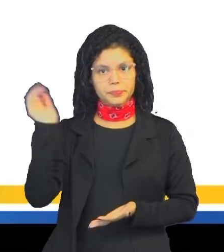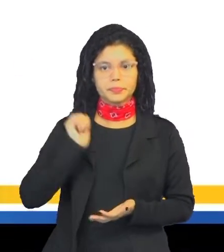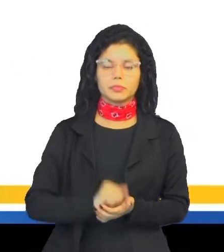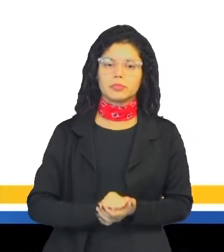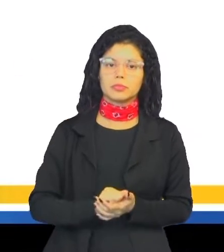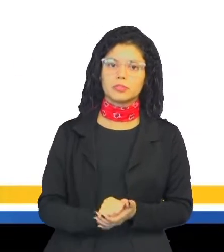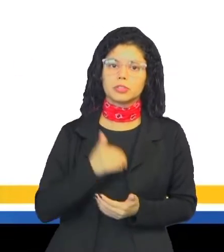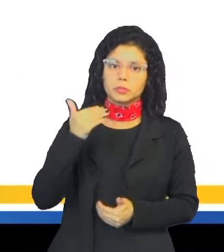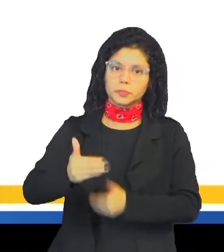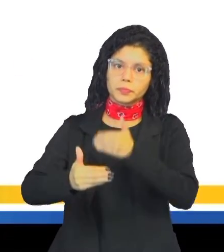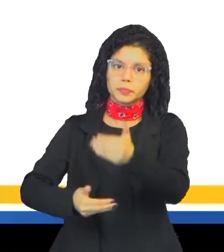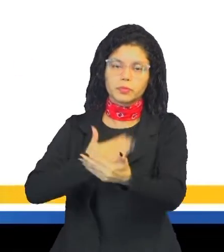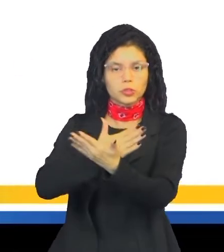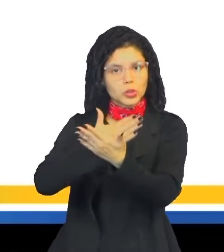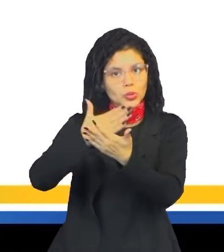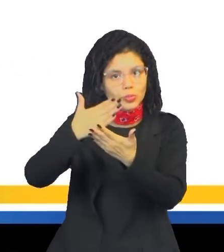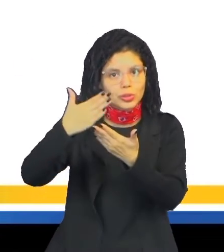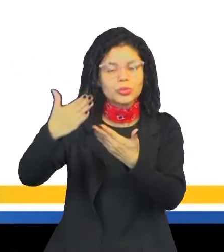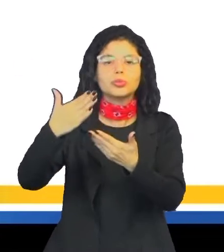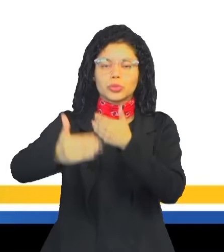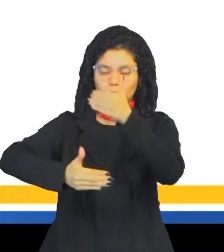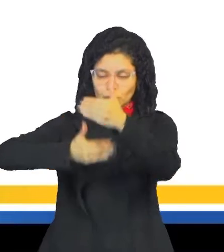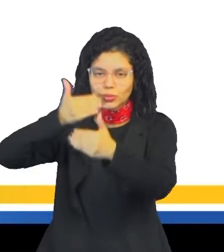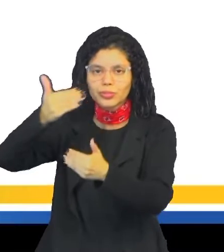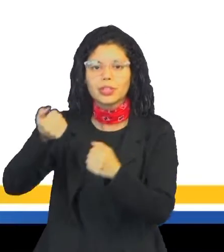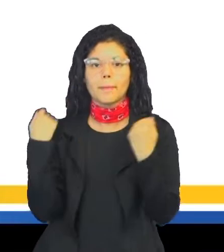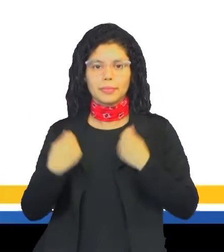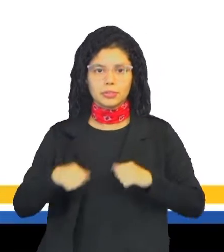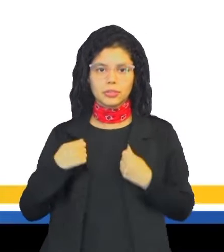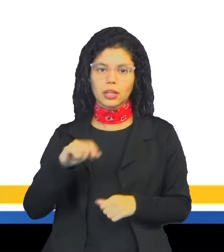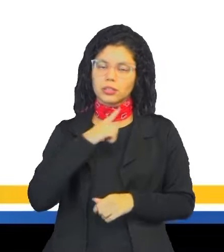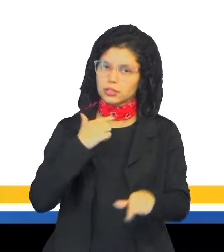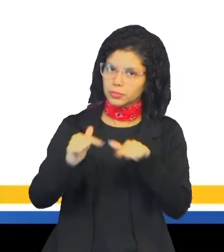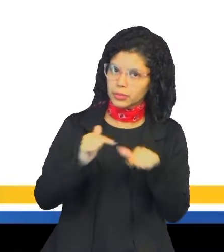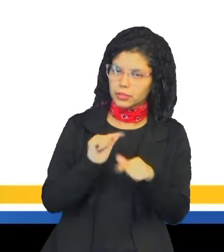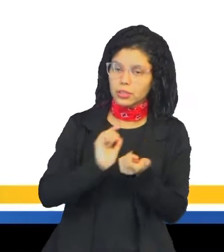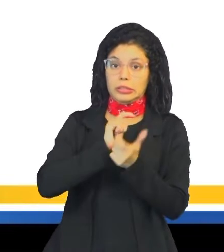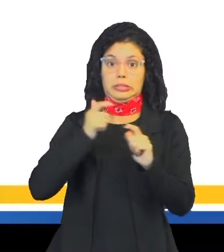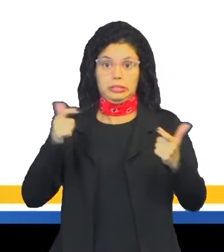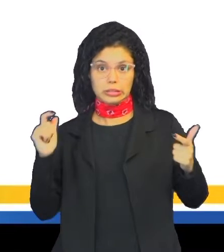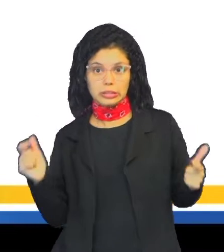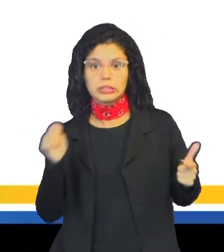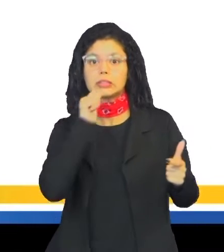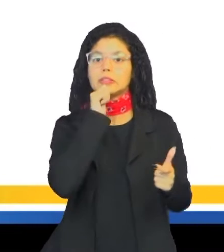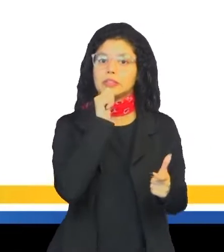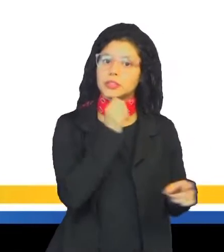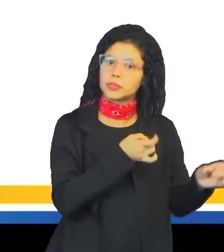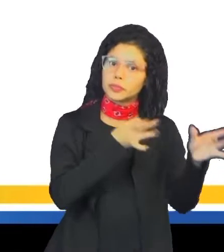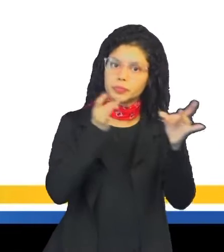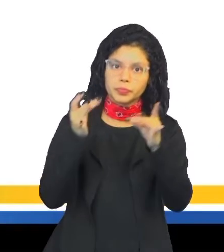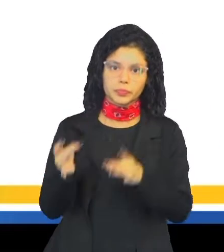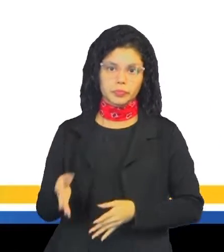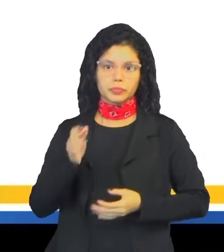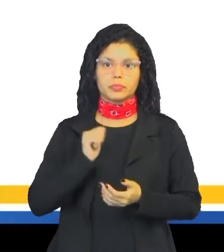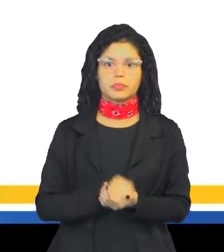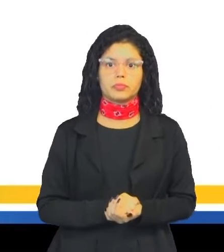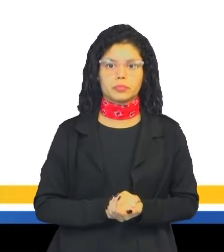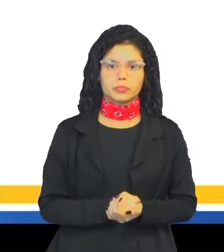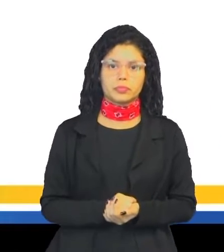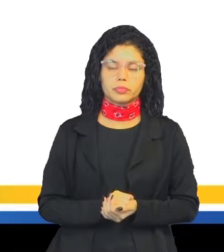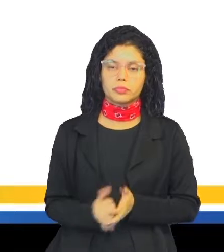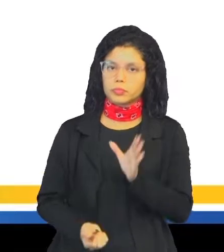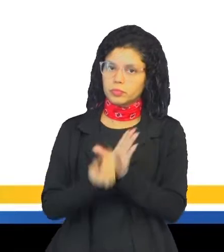À medida que a colonização do Brasil se desenvolveu, a necessidade por trabalhadores era tão grande que fez esse comércio, que